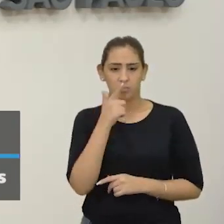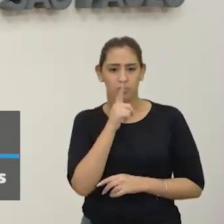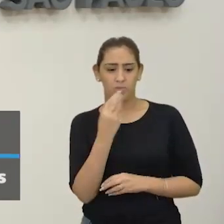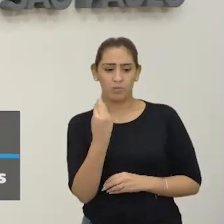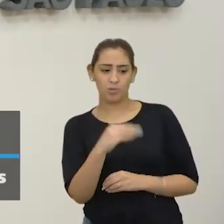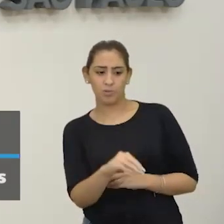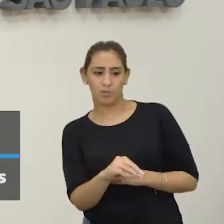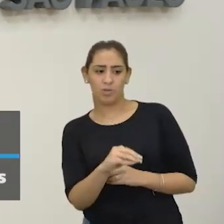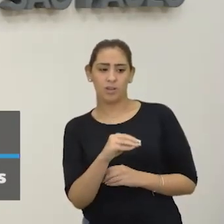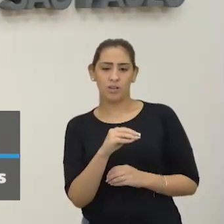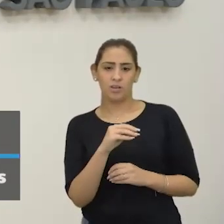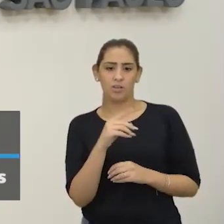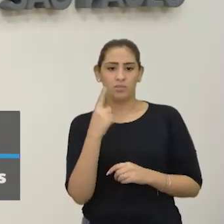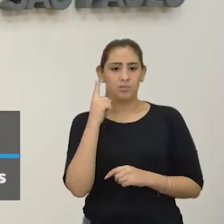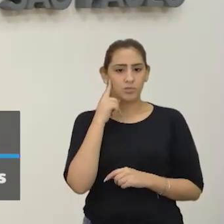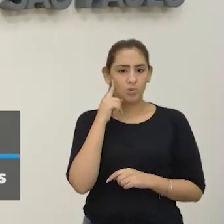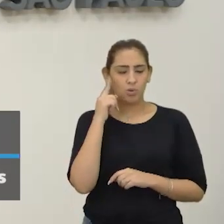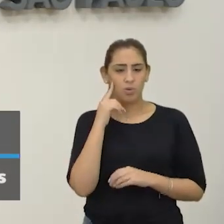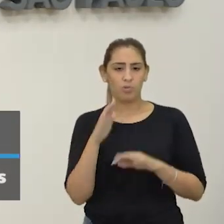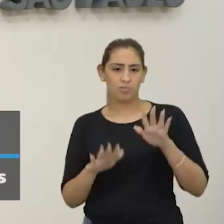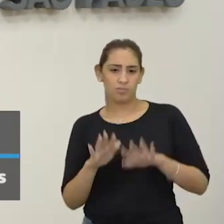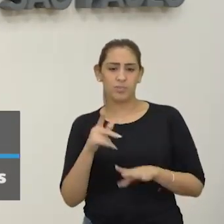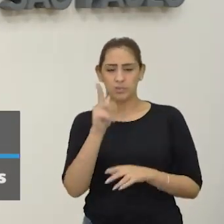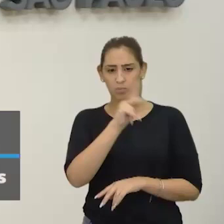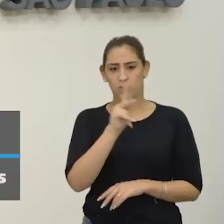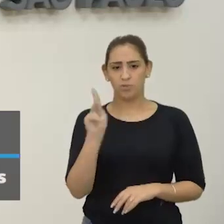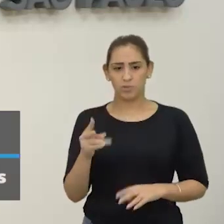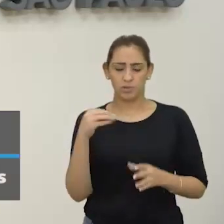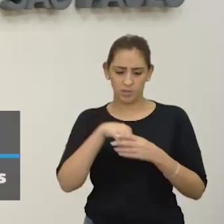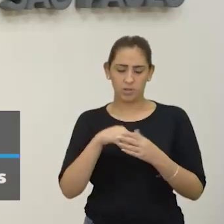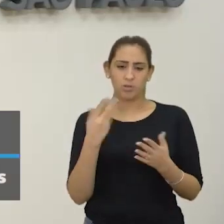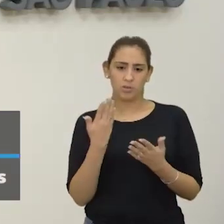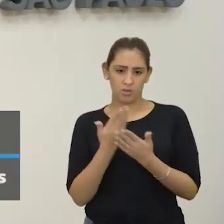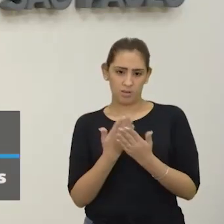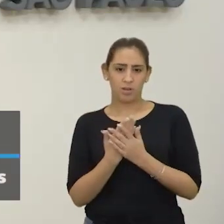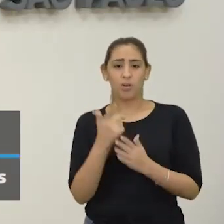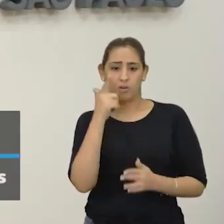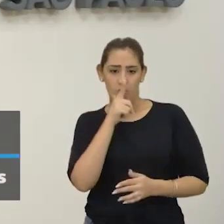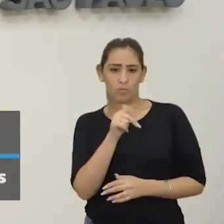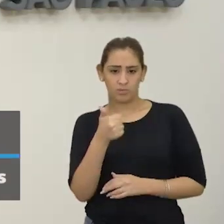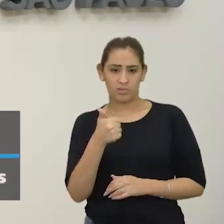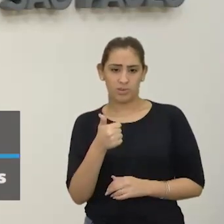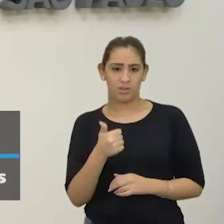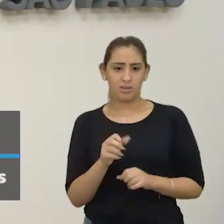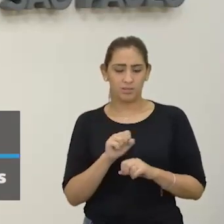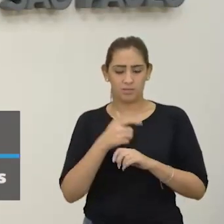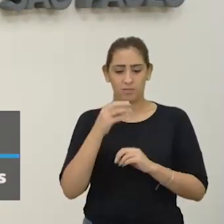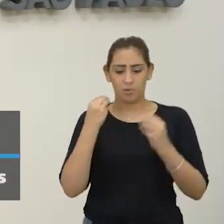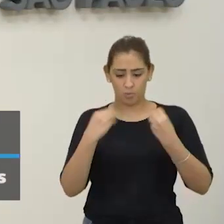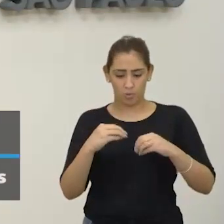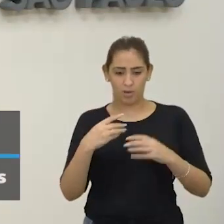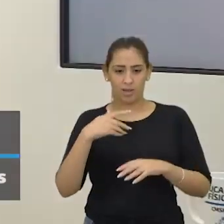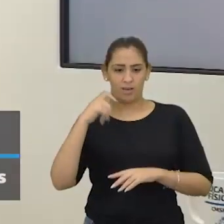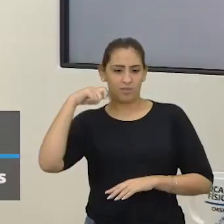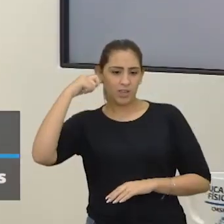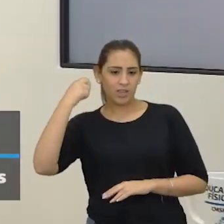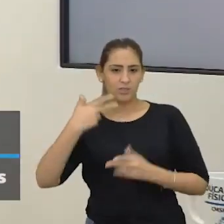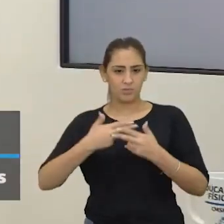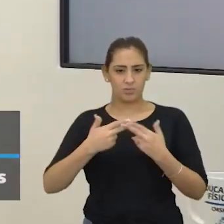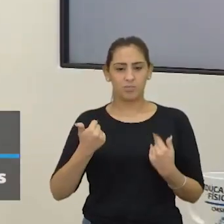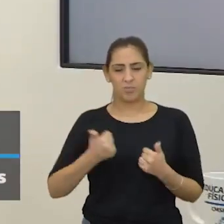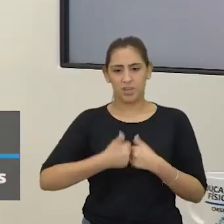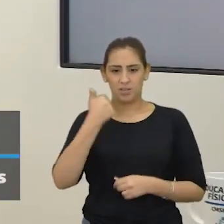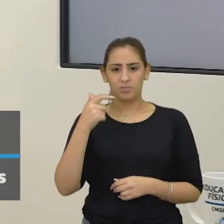um jogo, alguma coisa assim, mas os professores dentro das salas de aula conseguem explorar mais. Isso é um vídeo de